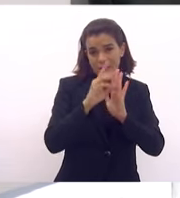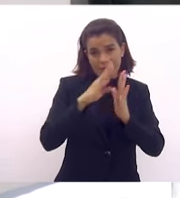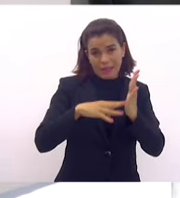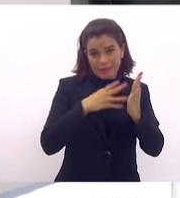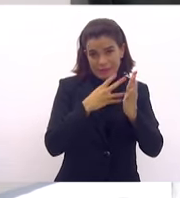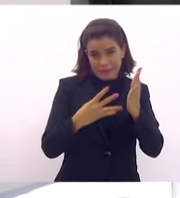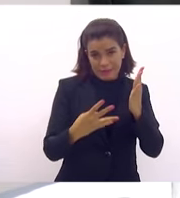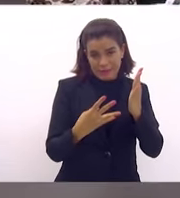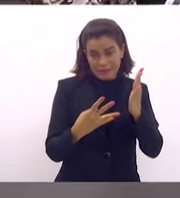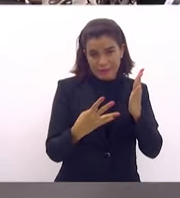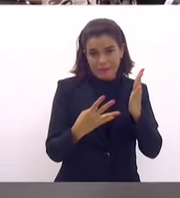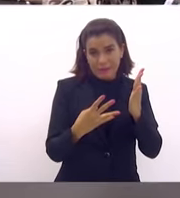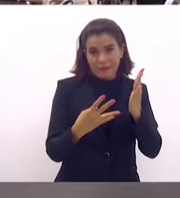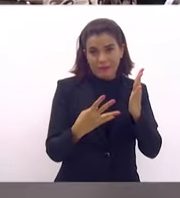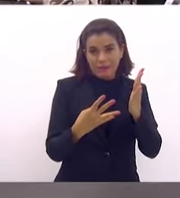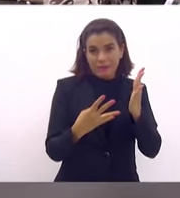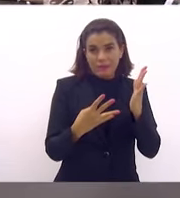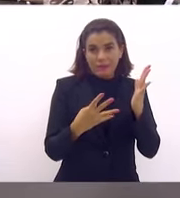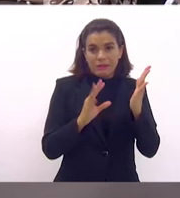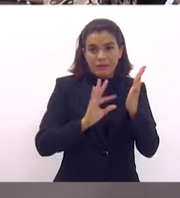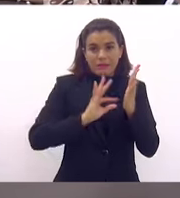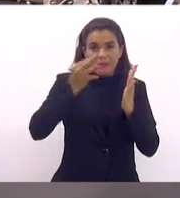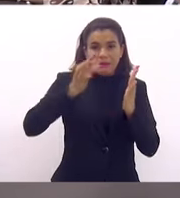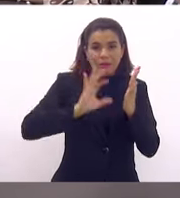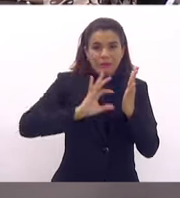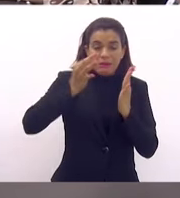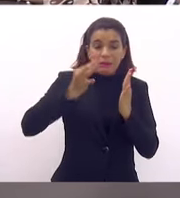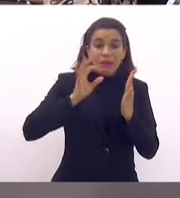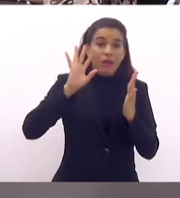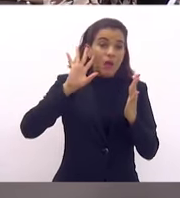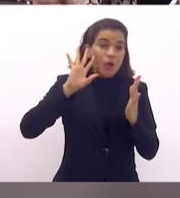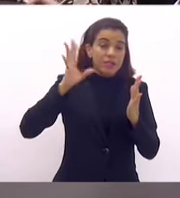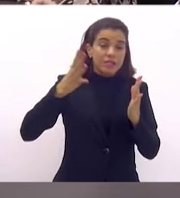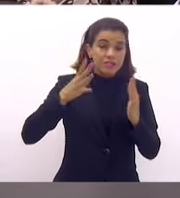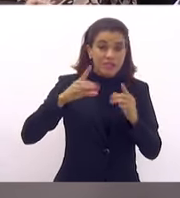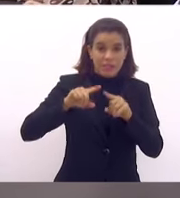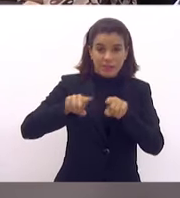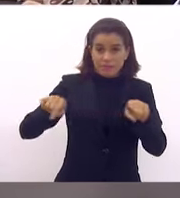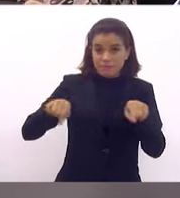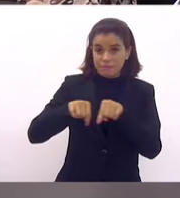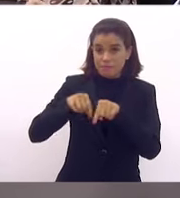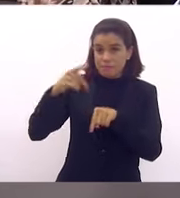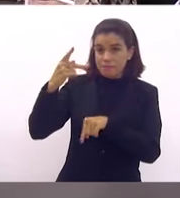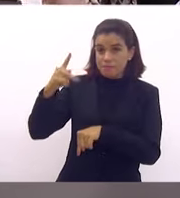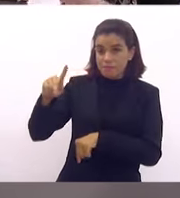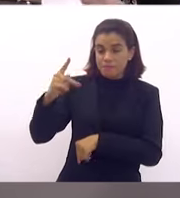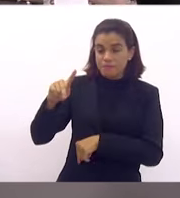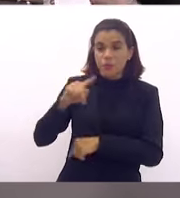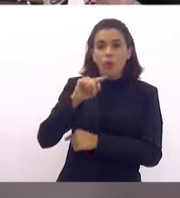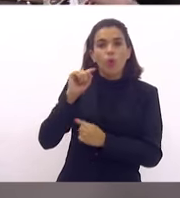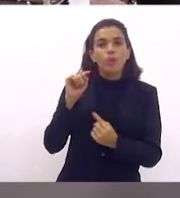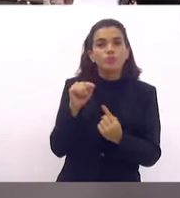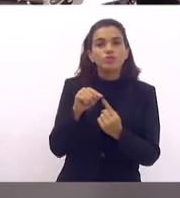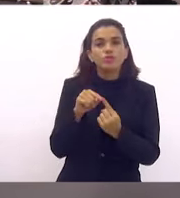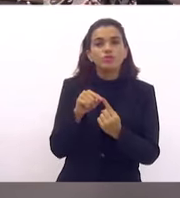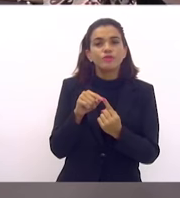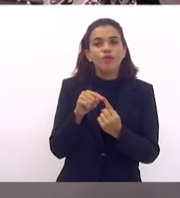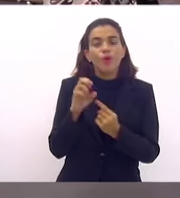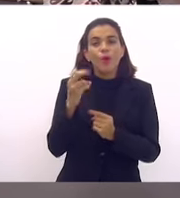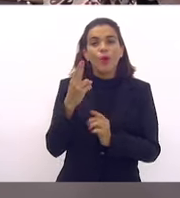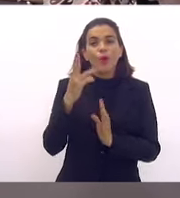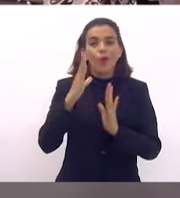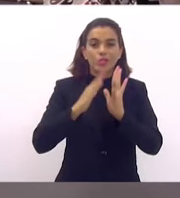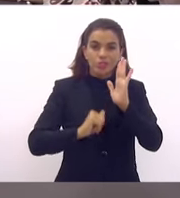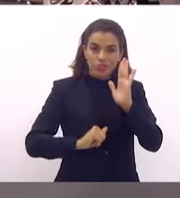calendário. Então, na verdade, aqui é uma decisão do gabinete de Vossa Excelência, no sentido de ou retira o projeto